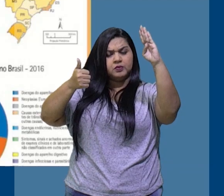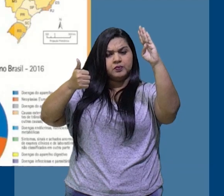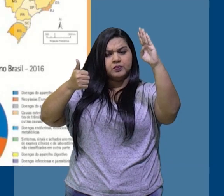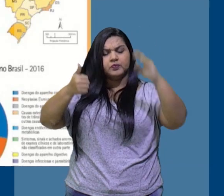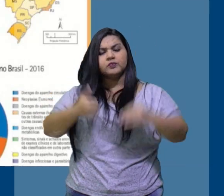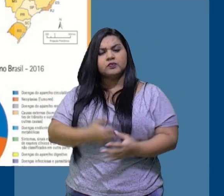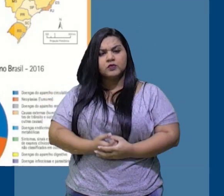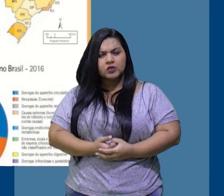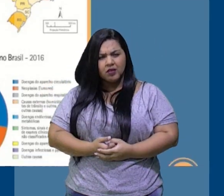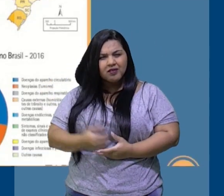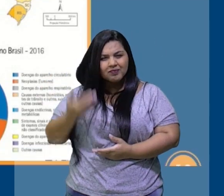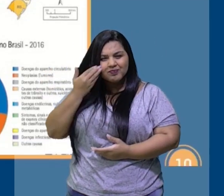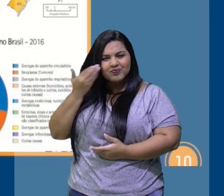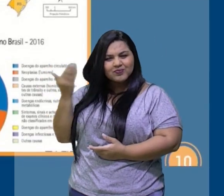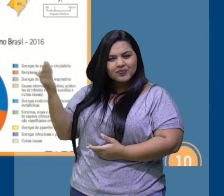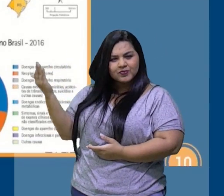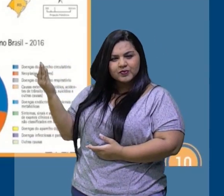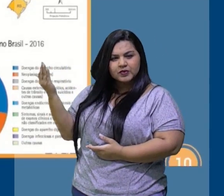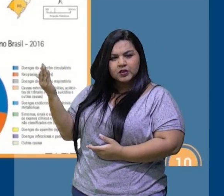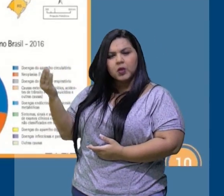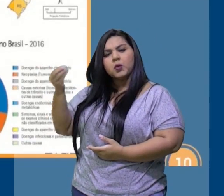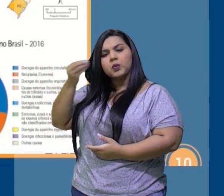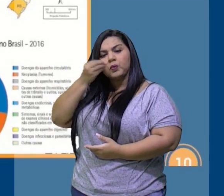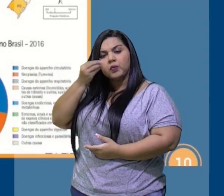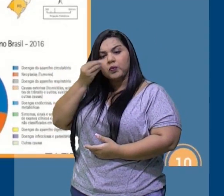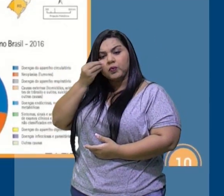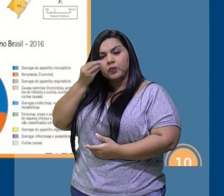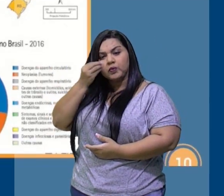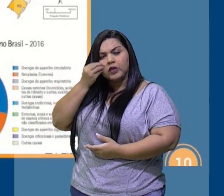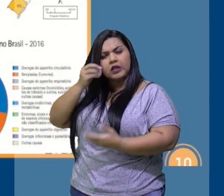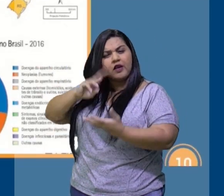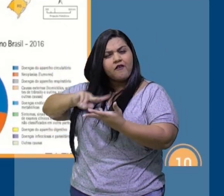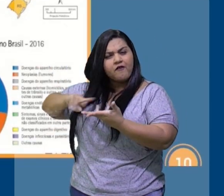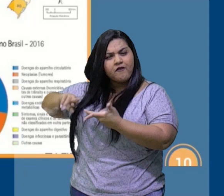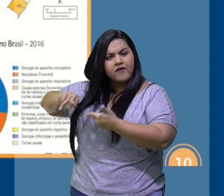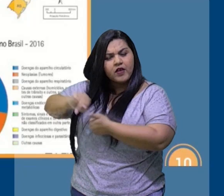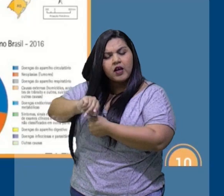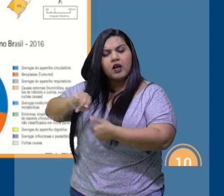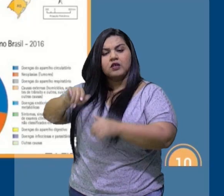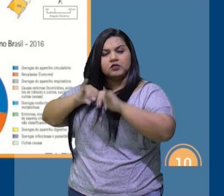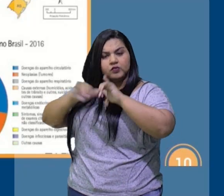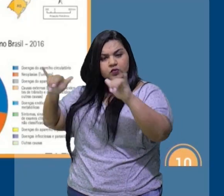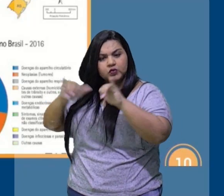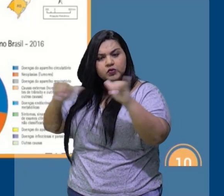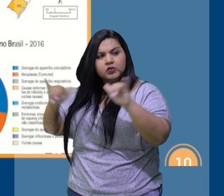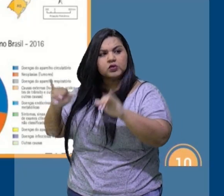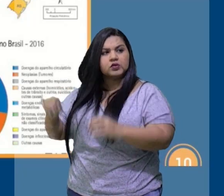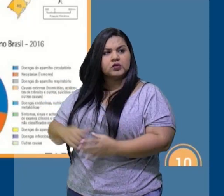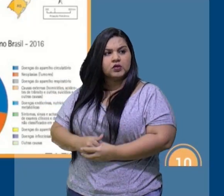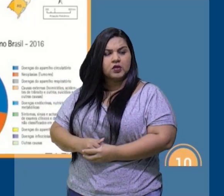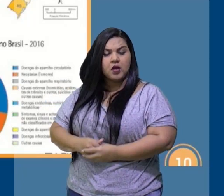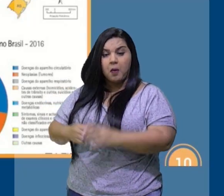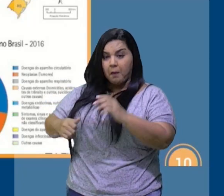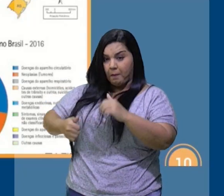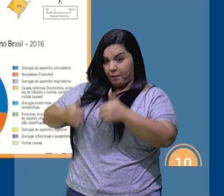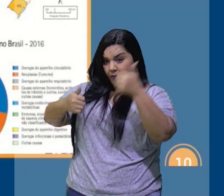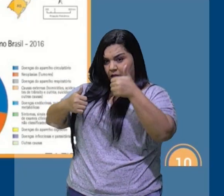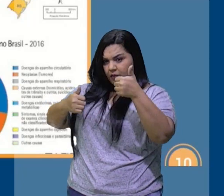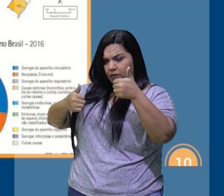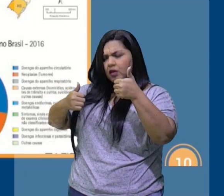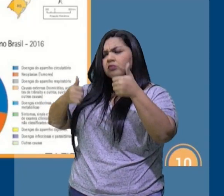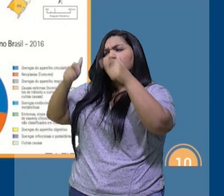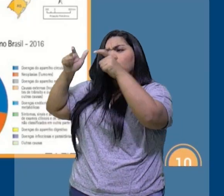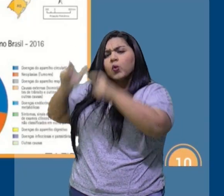no mapinha, olha, então observe, a gente tem várias informações aí, né? Então, primeiro que eu identifico o lugar, né?